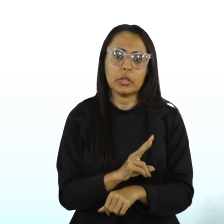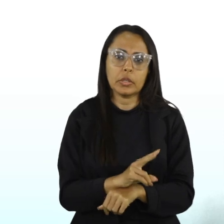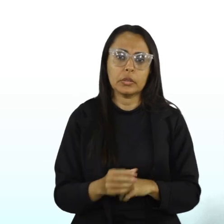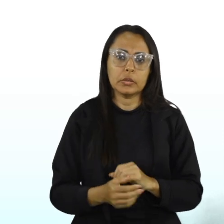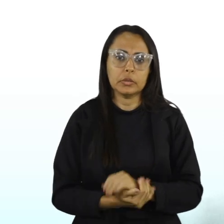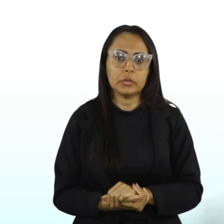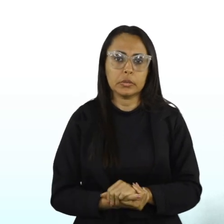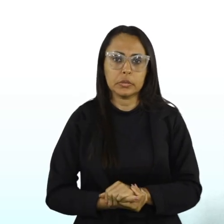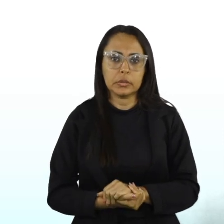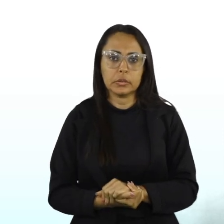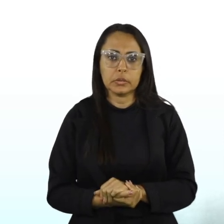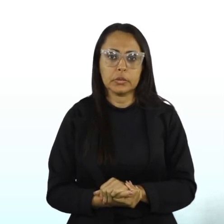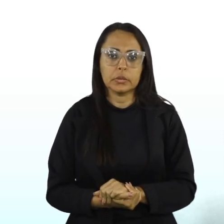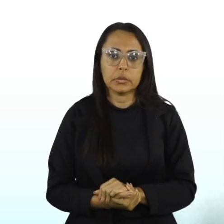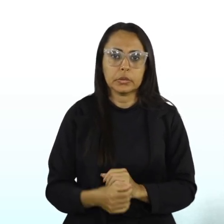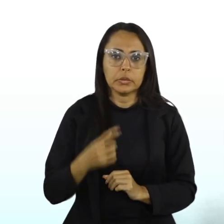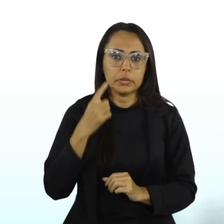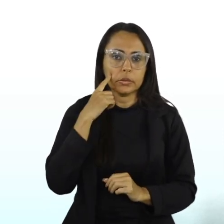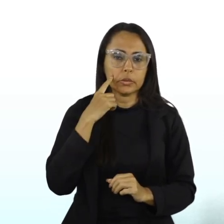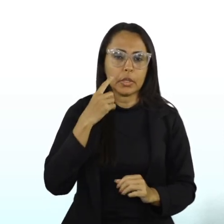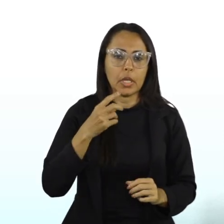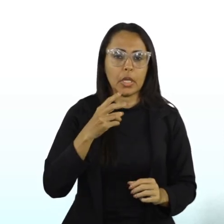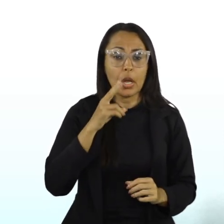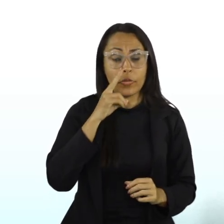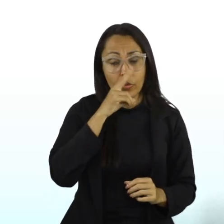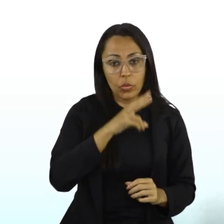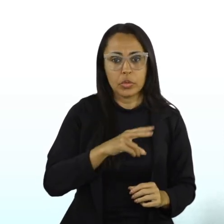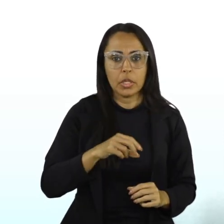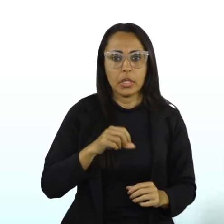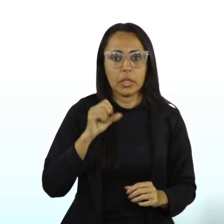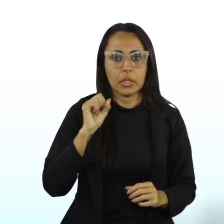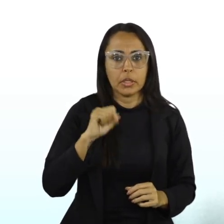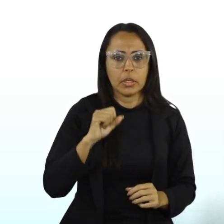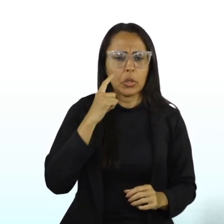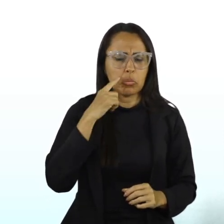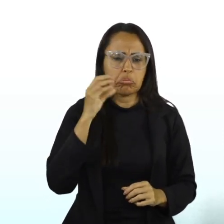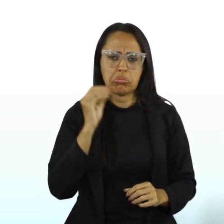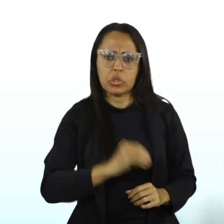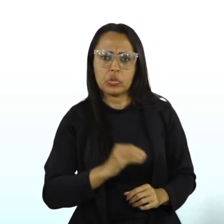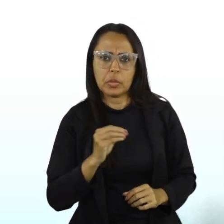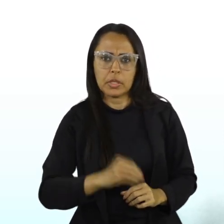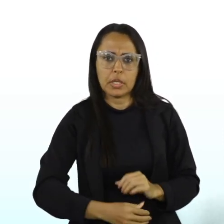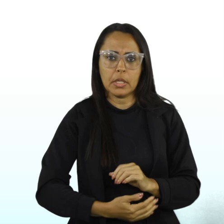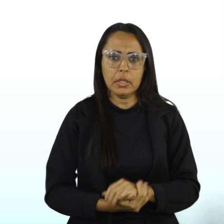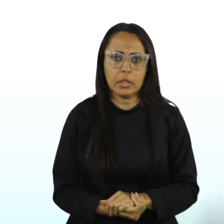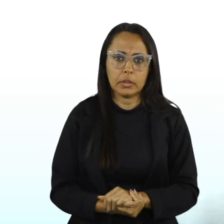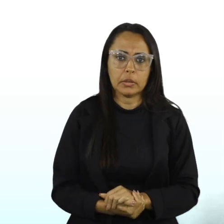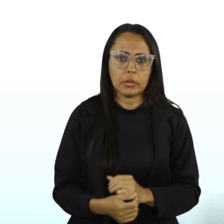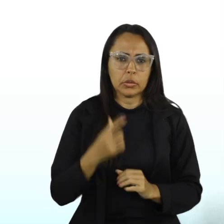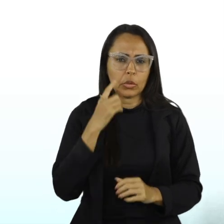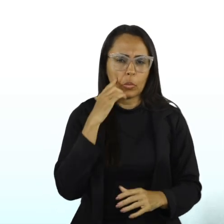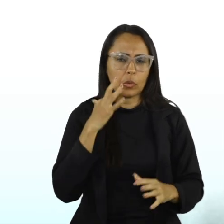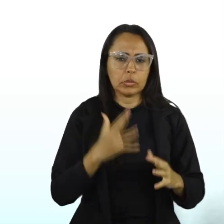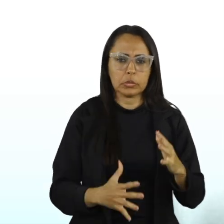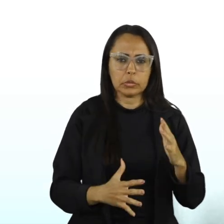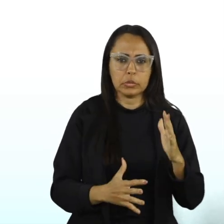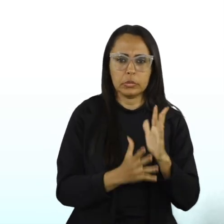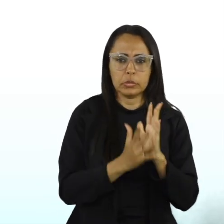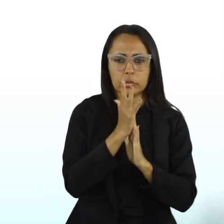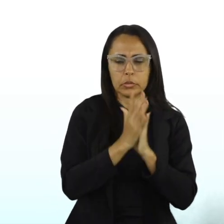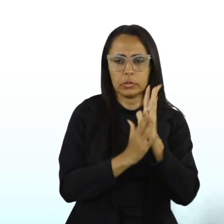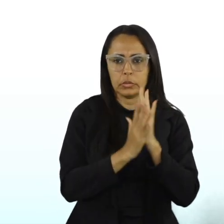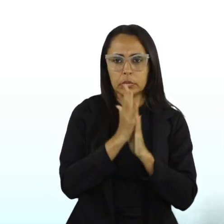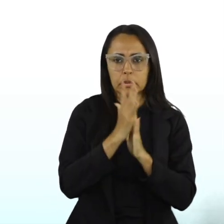Então, no sistema conservativo, as forças externas e internas serão desprezadas, assim como o atrito, fazendo com que o